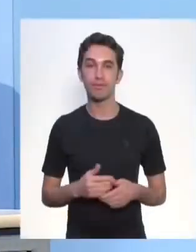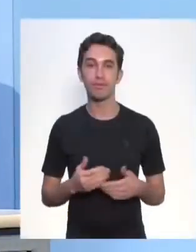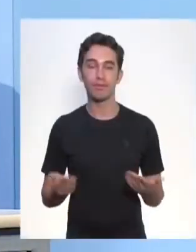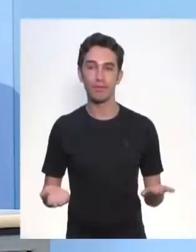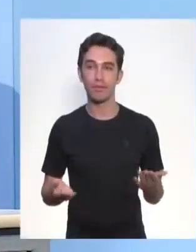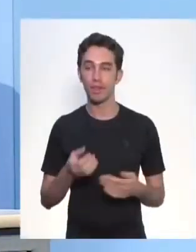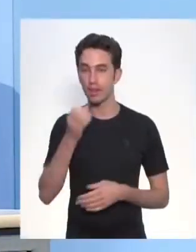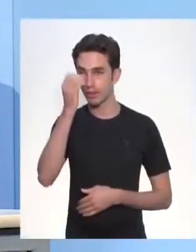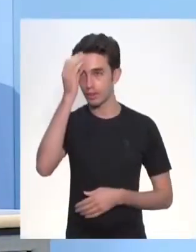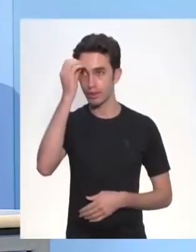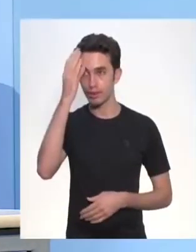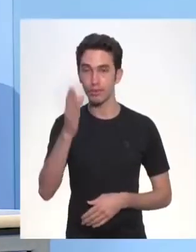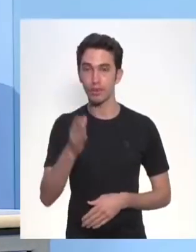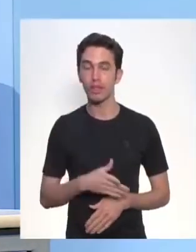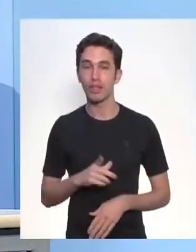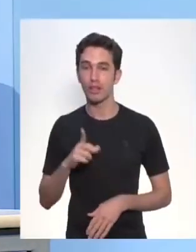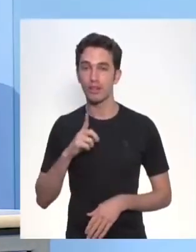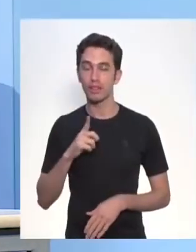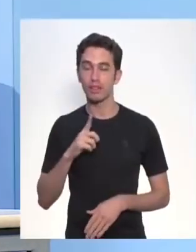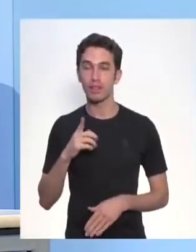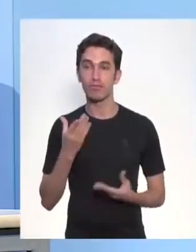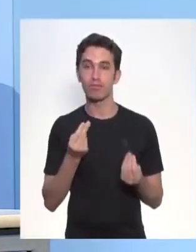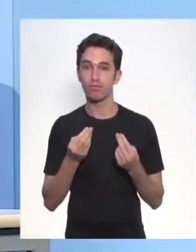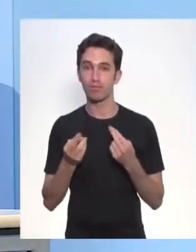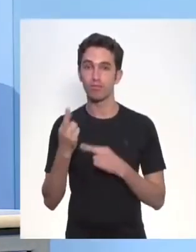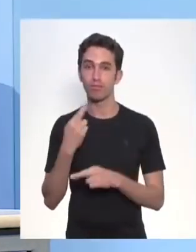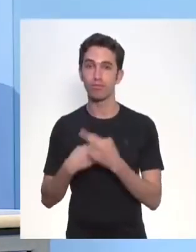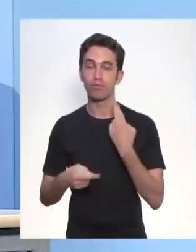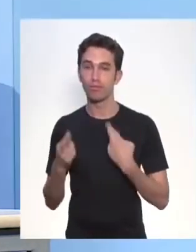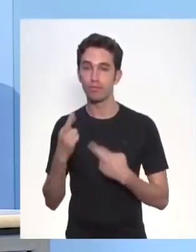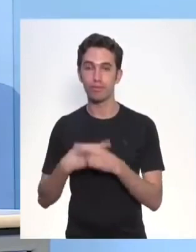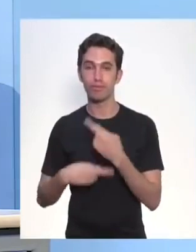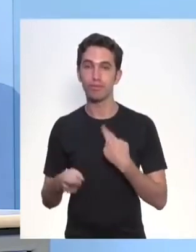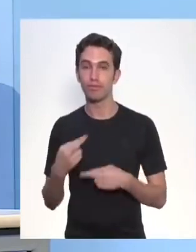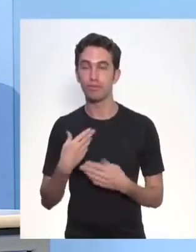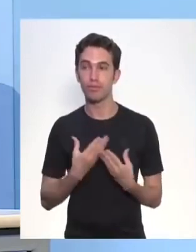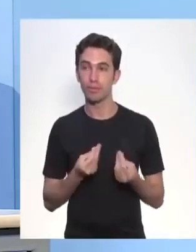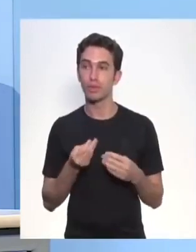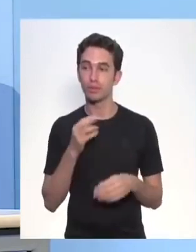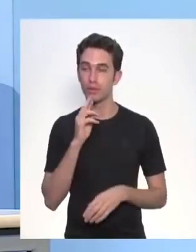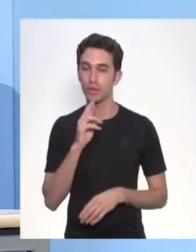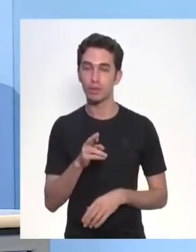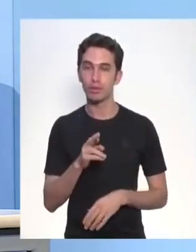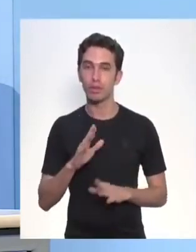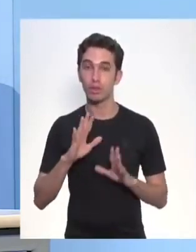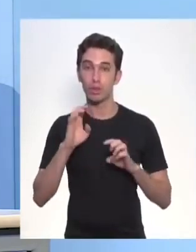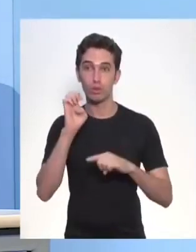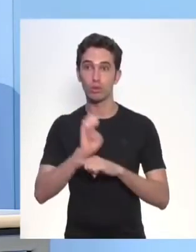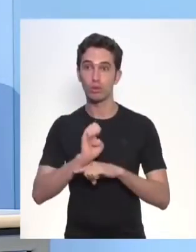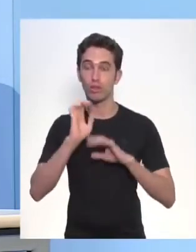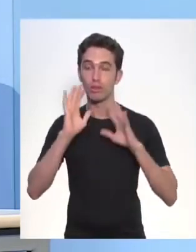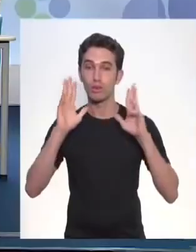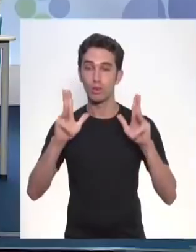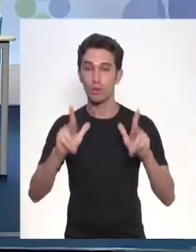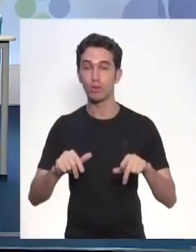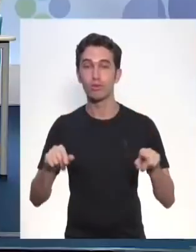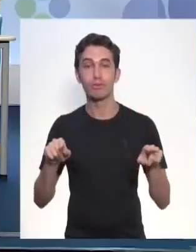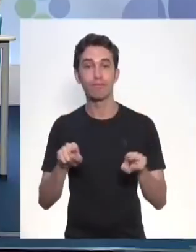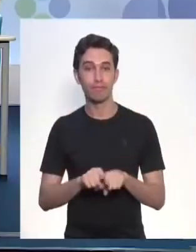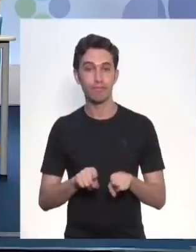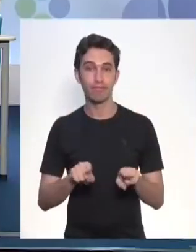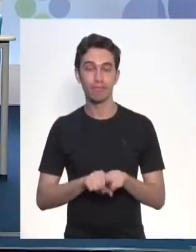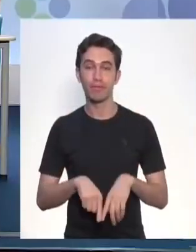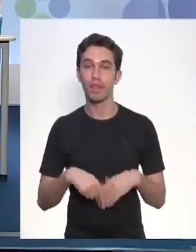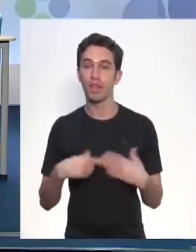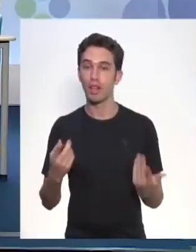professor Osmar, a gente teve aqui, ó, bastante participação de muita gente aí do estado todo, né? Bom, Tony. Inclusive, né,